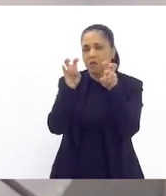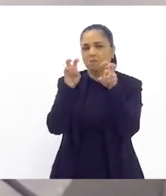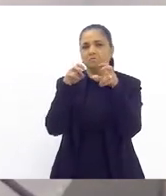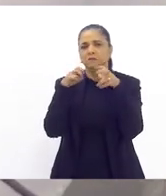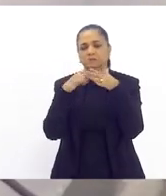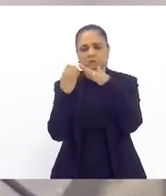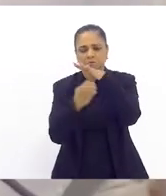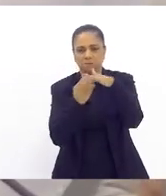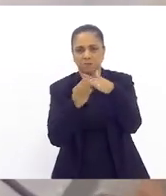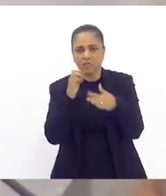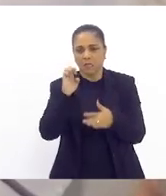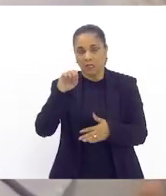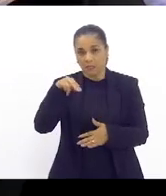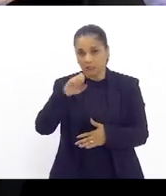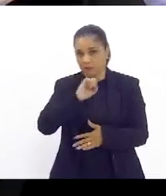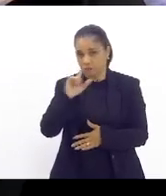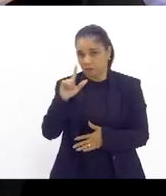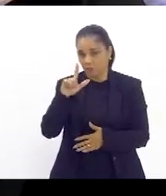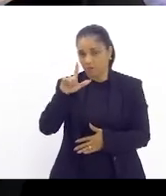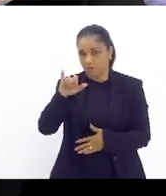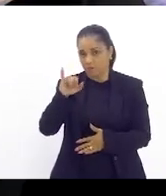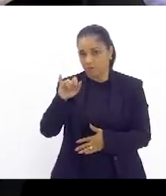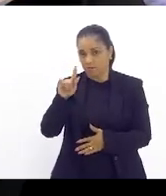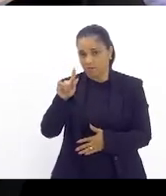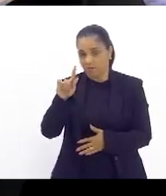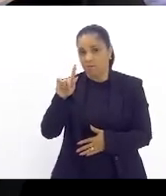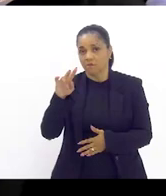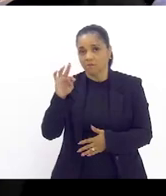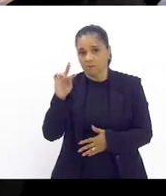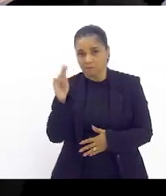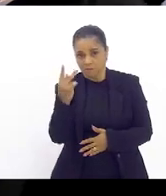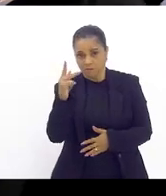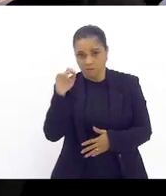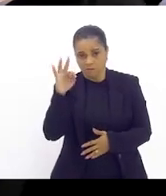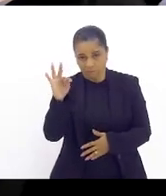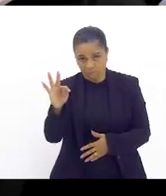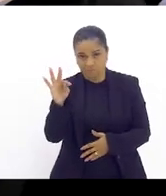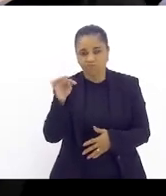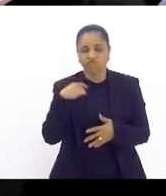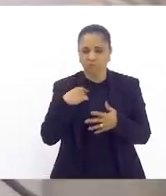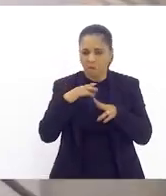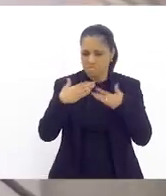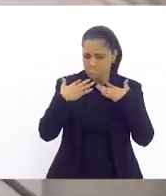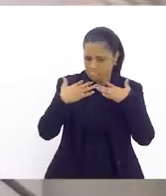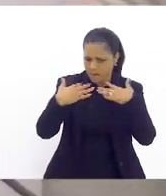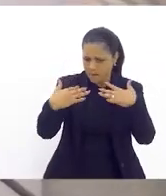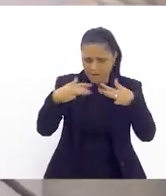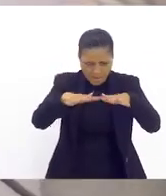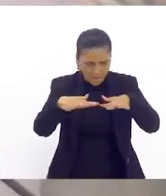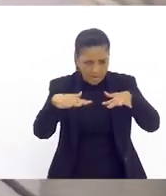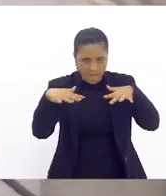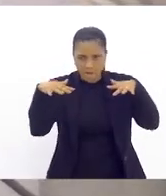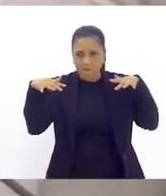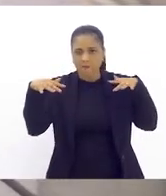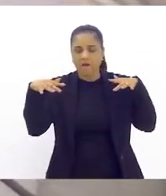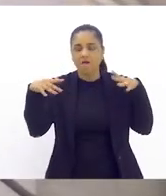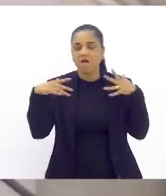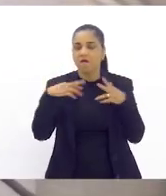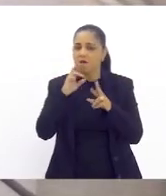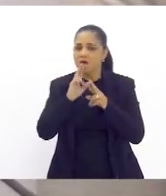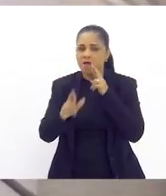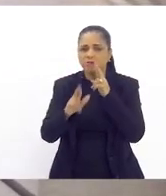anel sobre a light veja que o plenário tá cheio de pessoas aqui ansiosas por uma